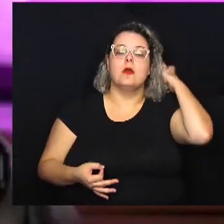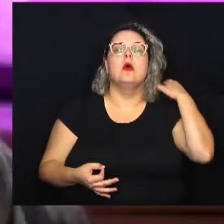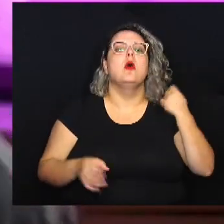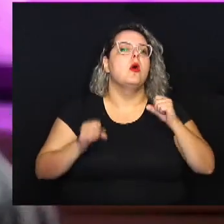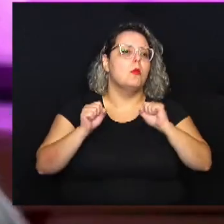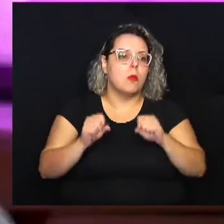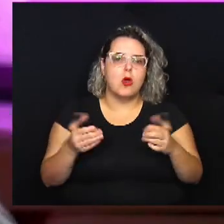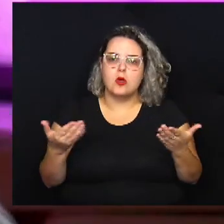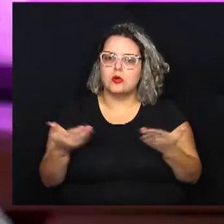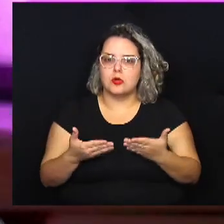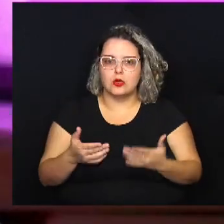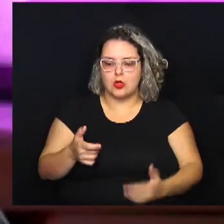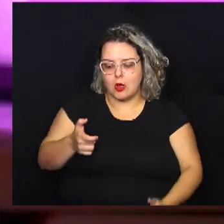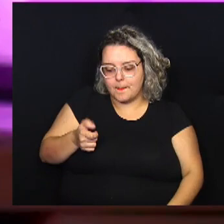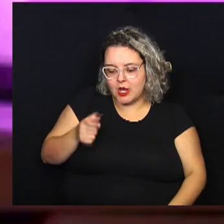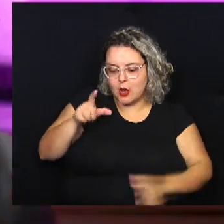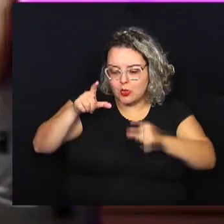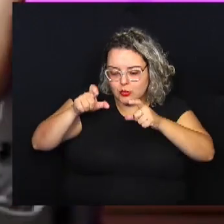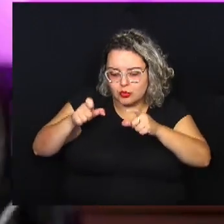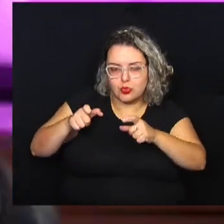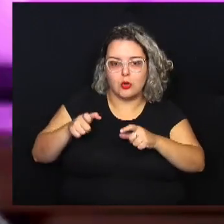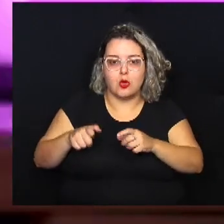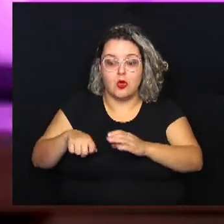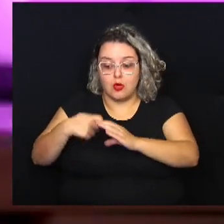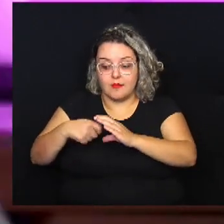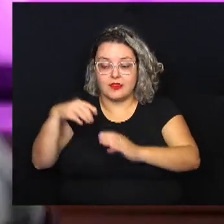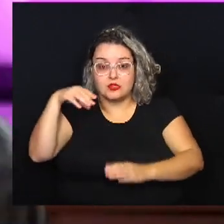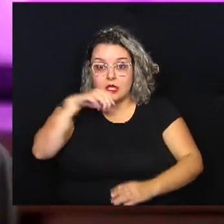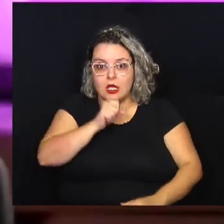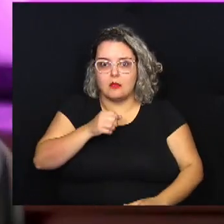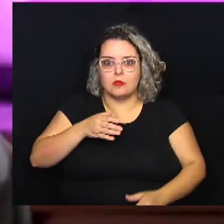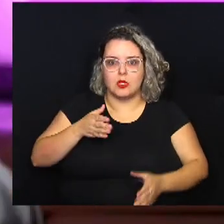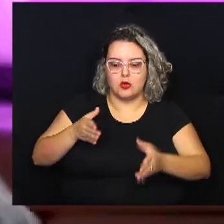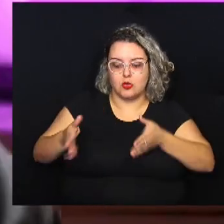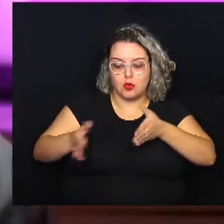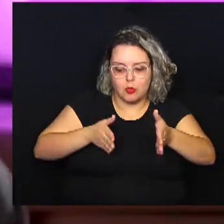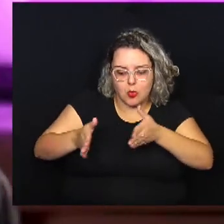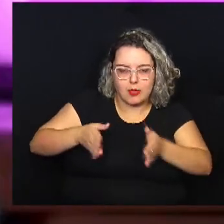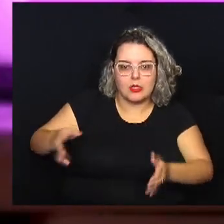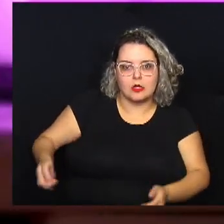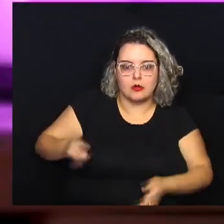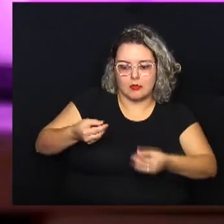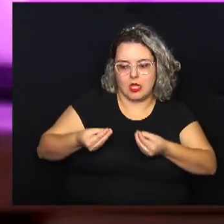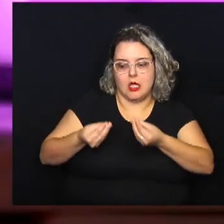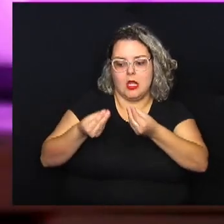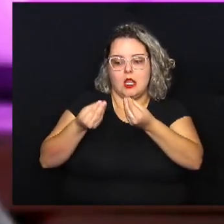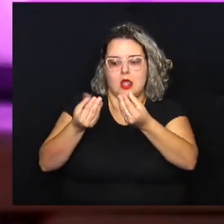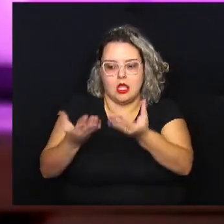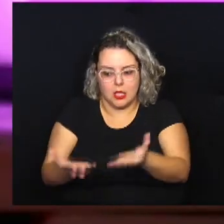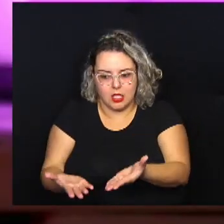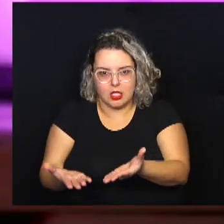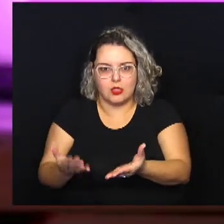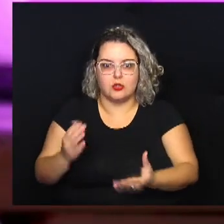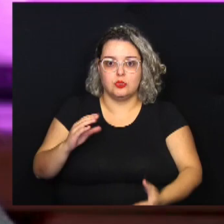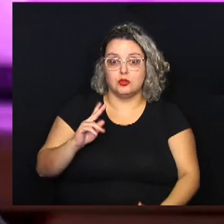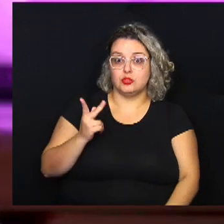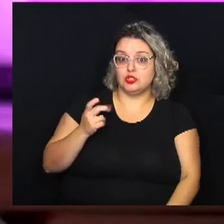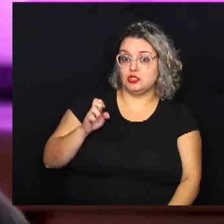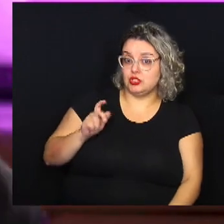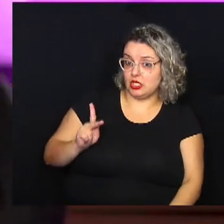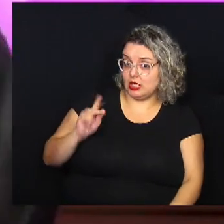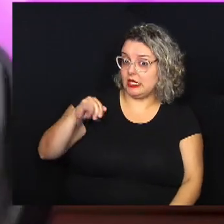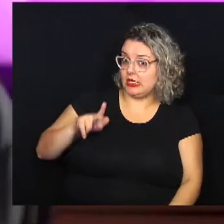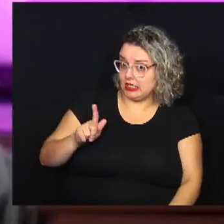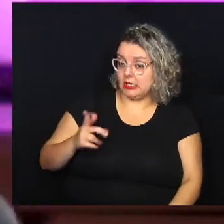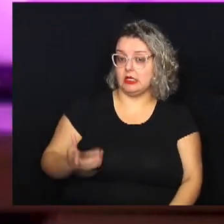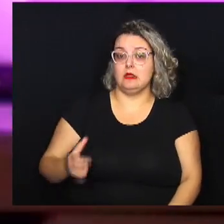dia, tirar uma foto, fazer um vídeo rápido no momento em que a mala está sendo entregue ali na área do check-in, justamente para você